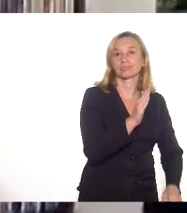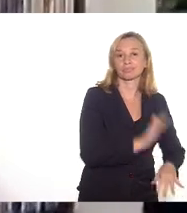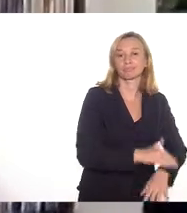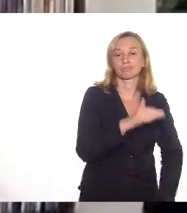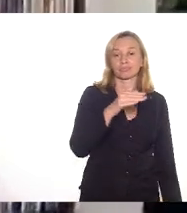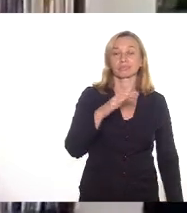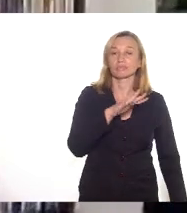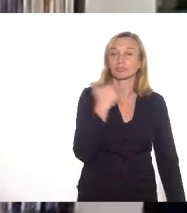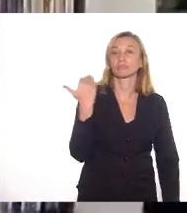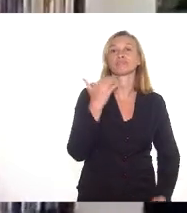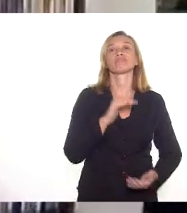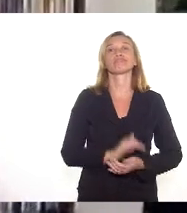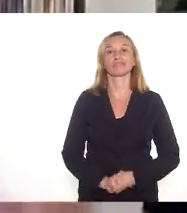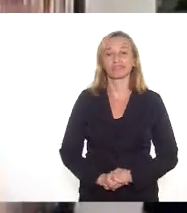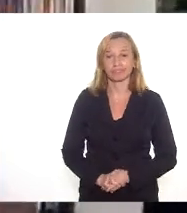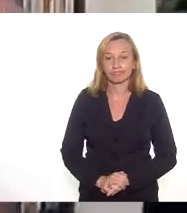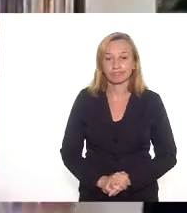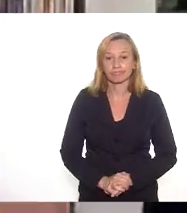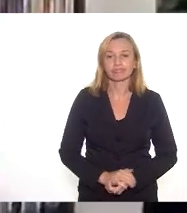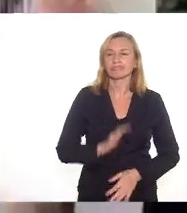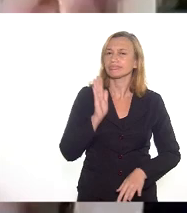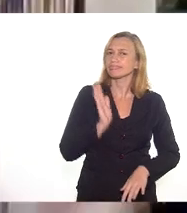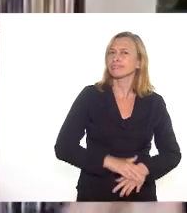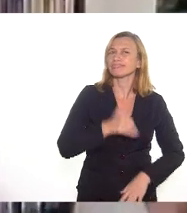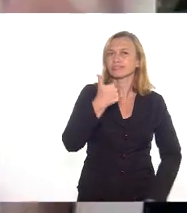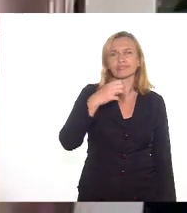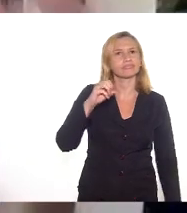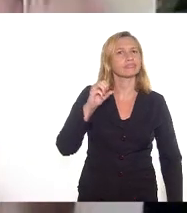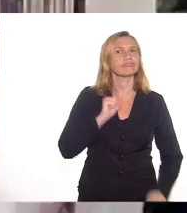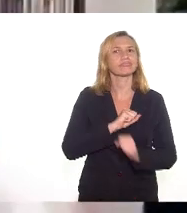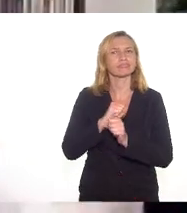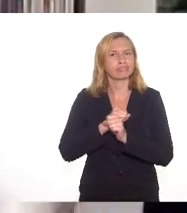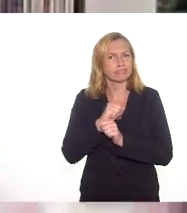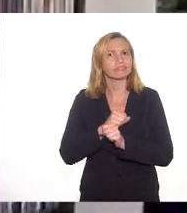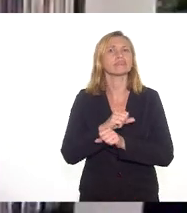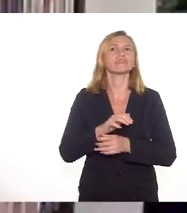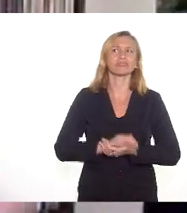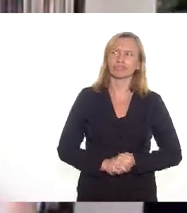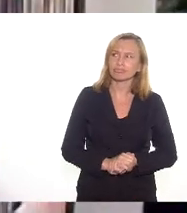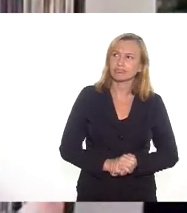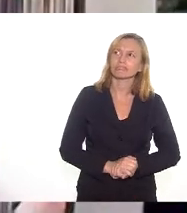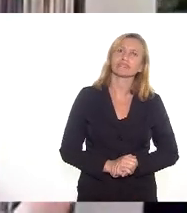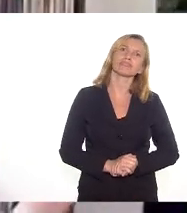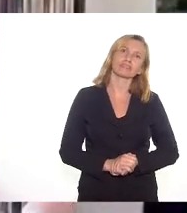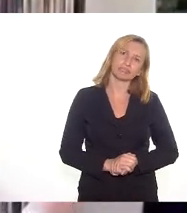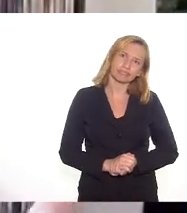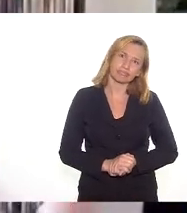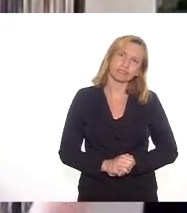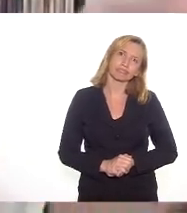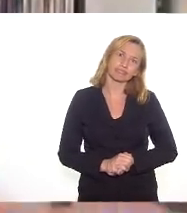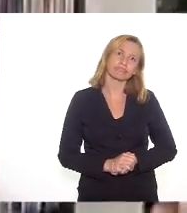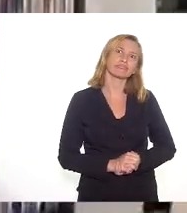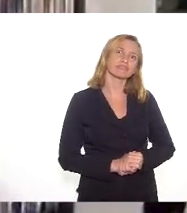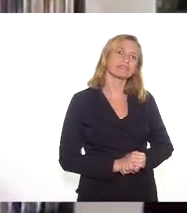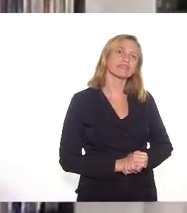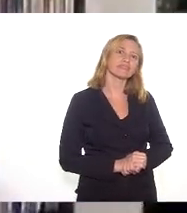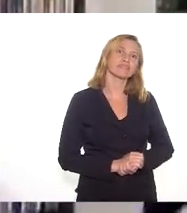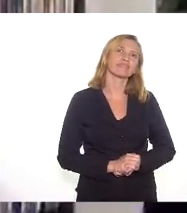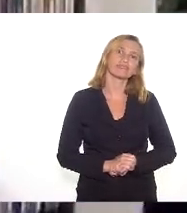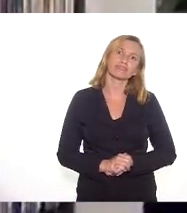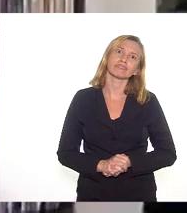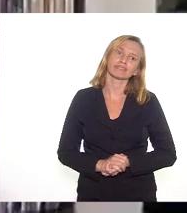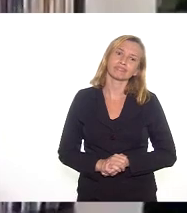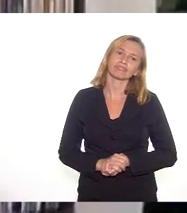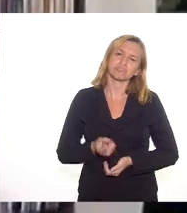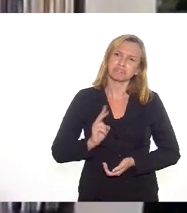mais morre. Há mais de 10, olha, se há mais de 10 anos isso é dito, e